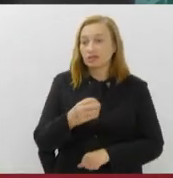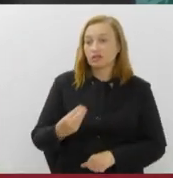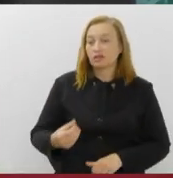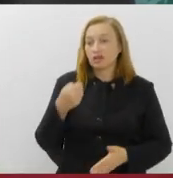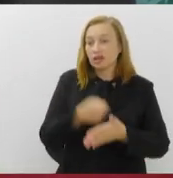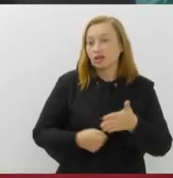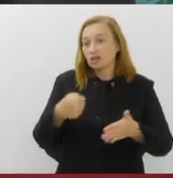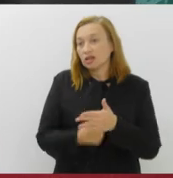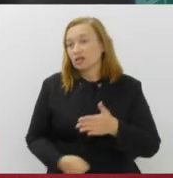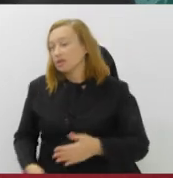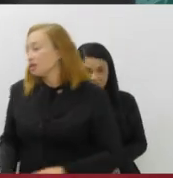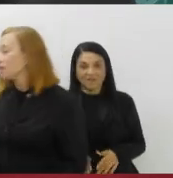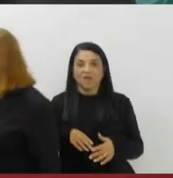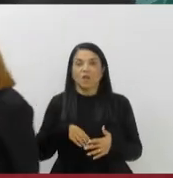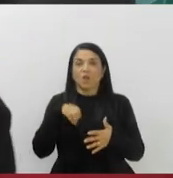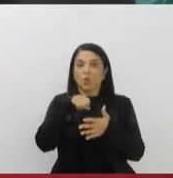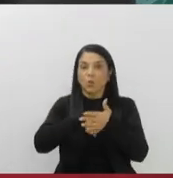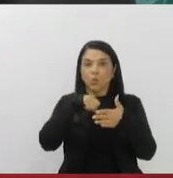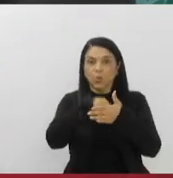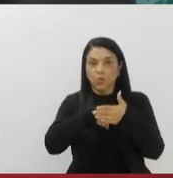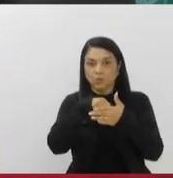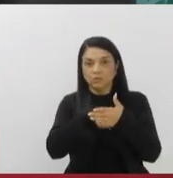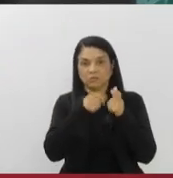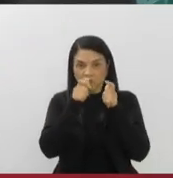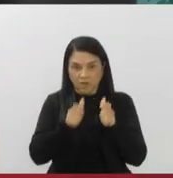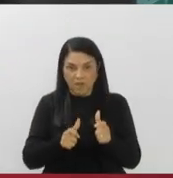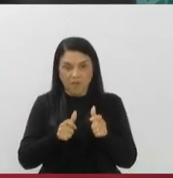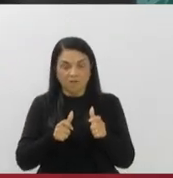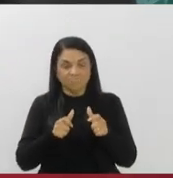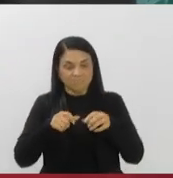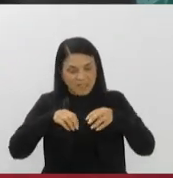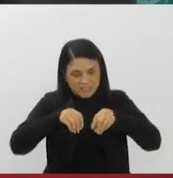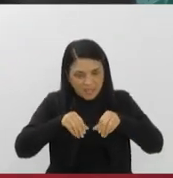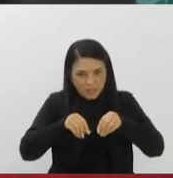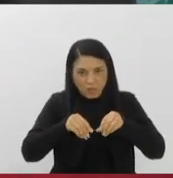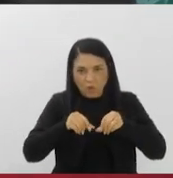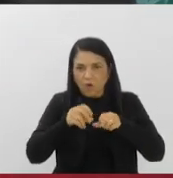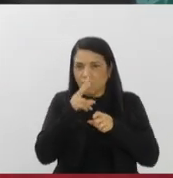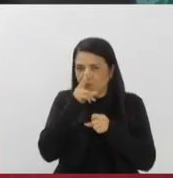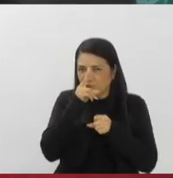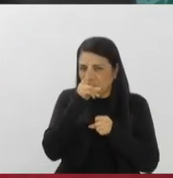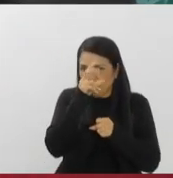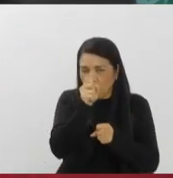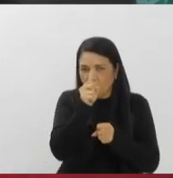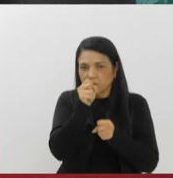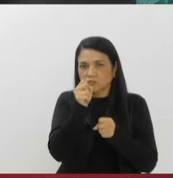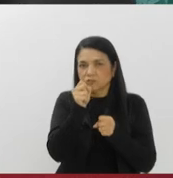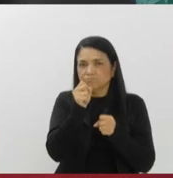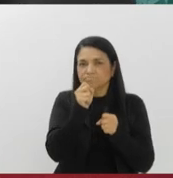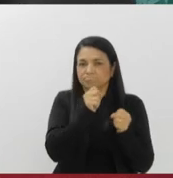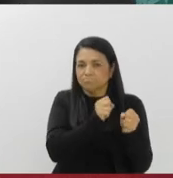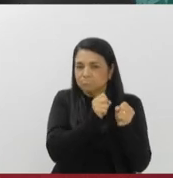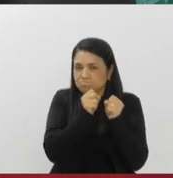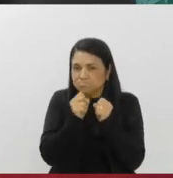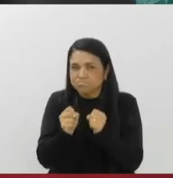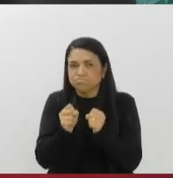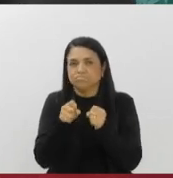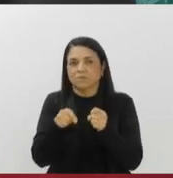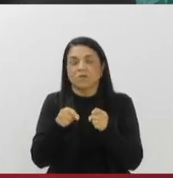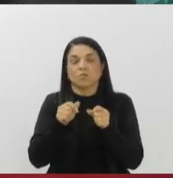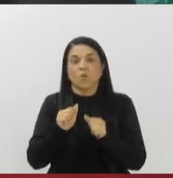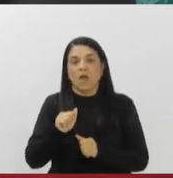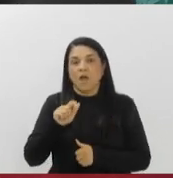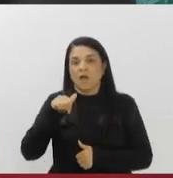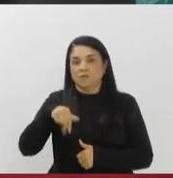luta. Então, para a gente, essa conexão com o território é muito forte e potencializa a ação desses agentes justamente